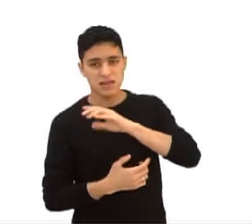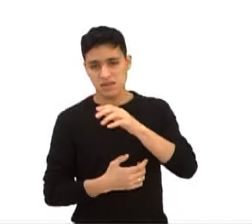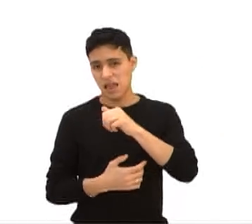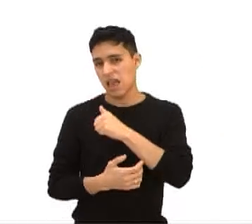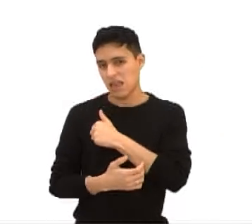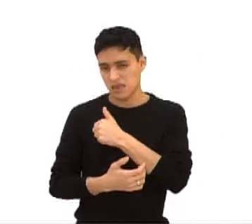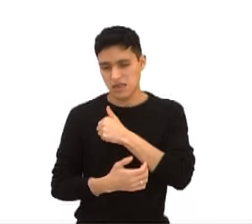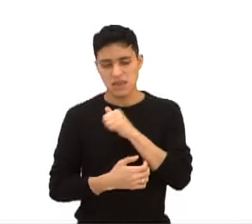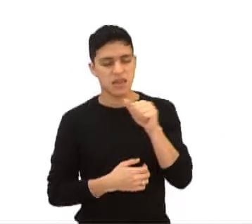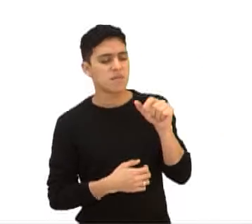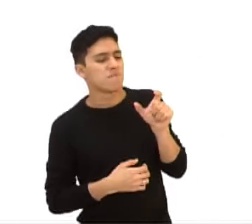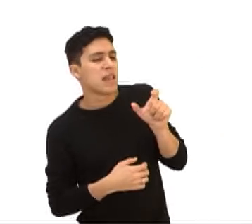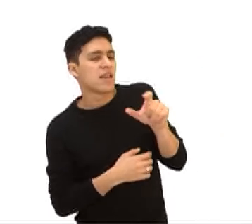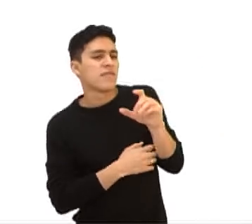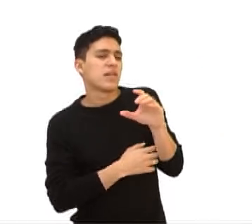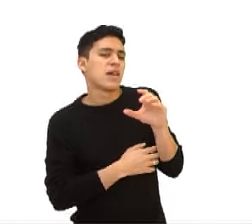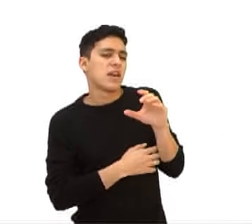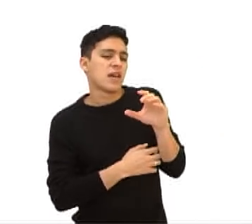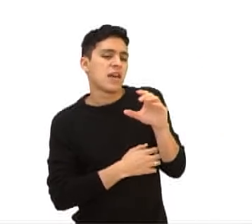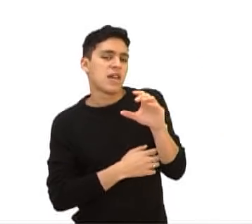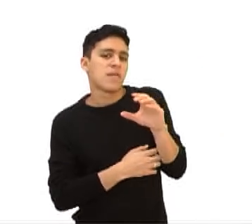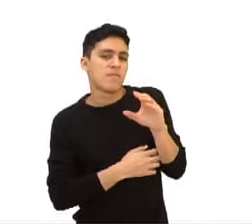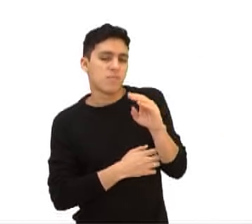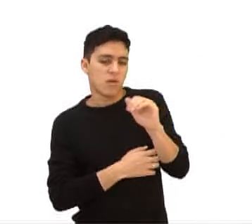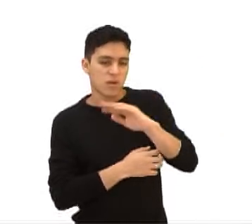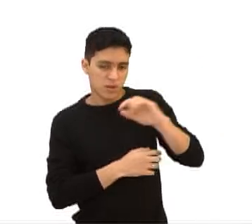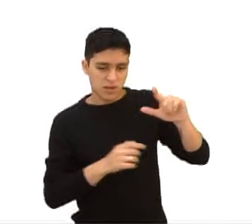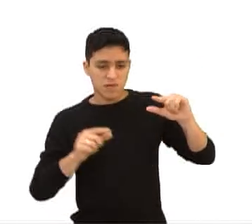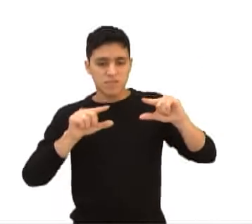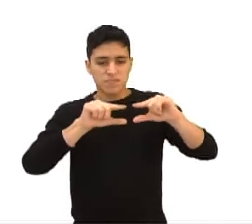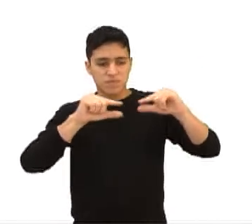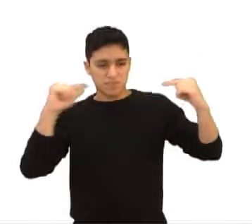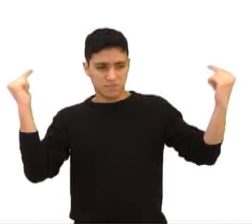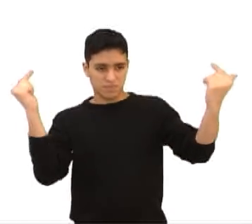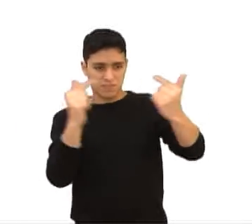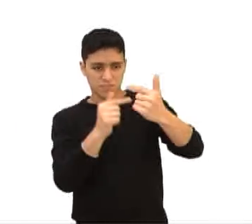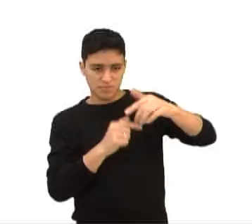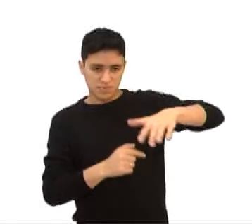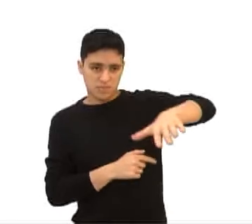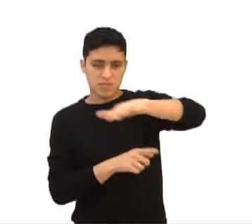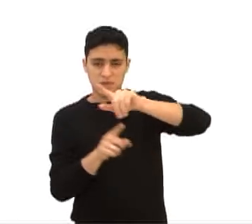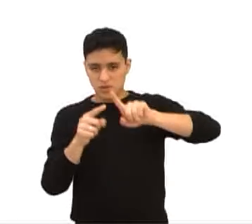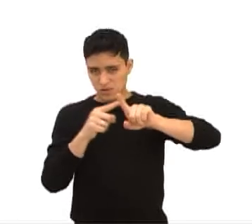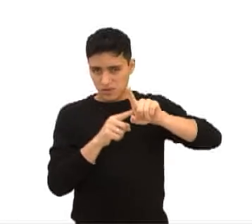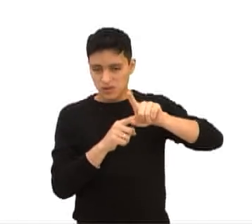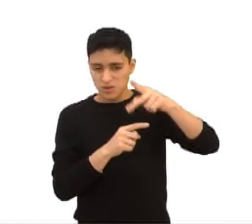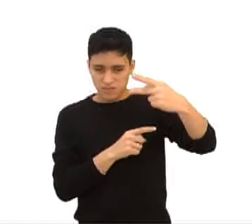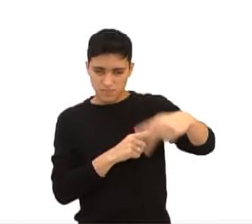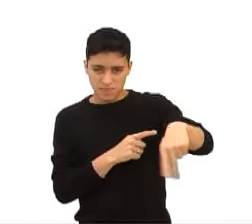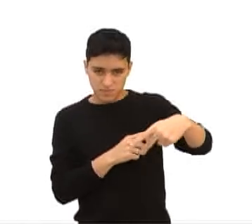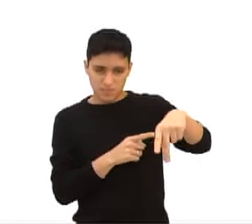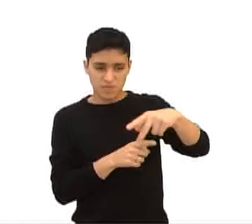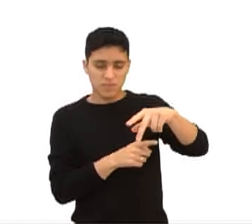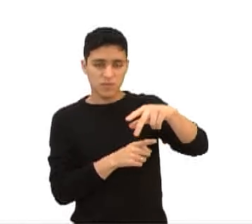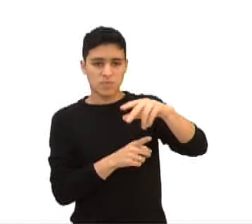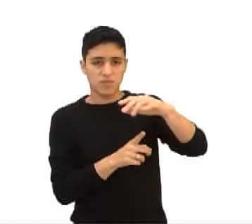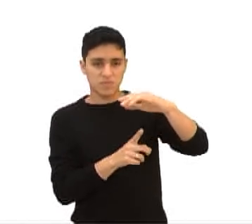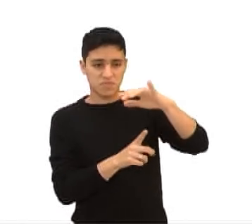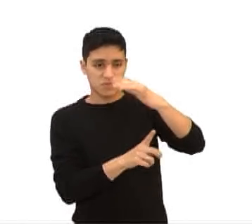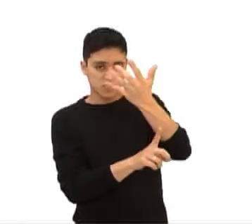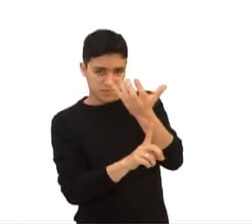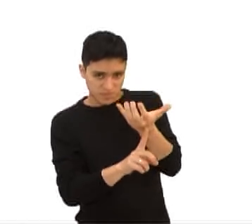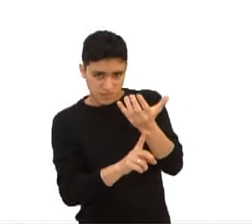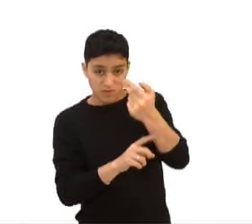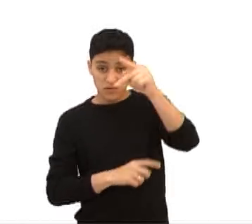termo floresta boreal para designar a parte meridional deste bioma, meridional sul deste